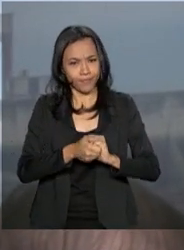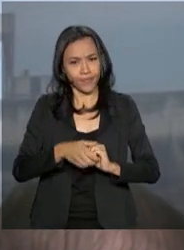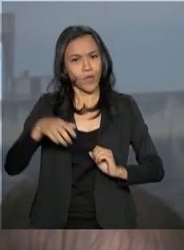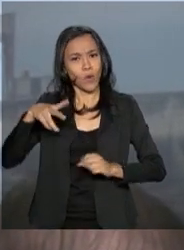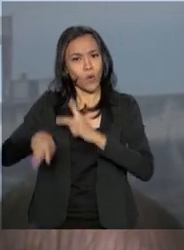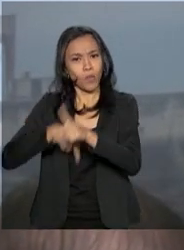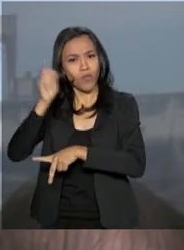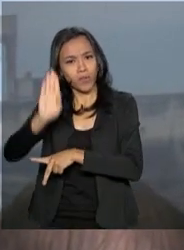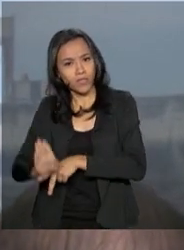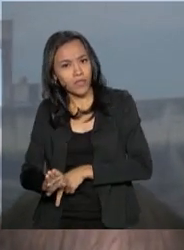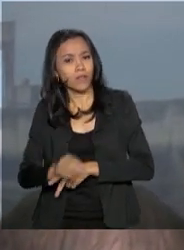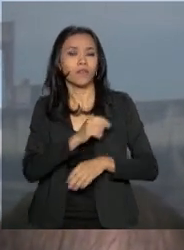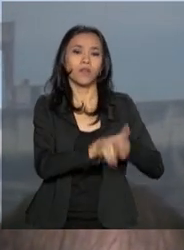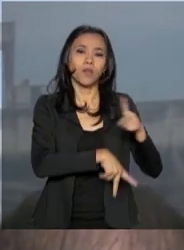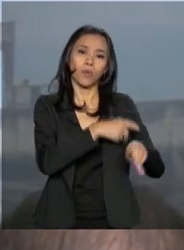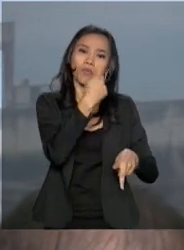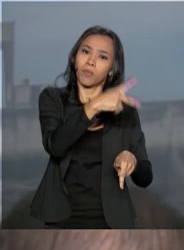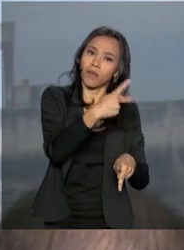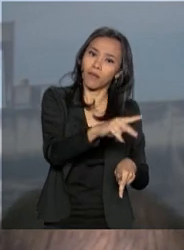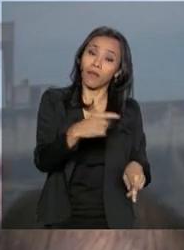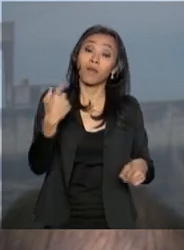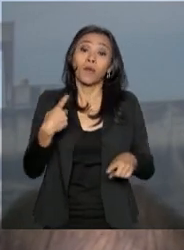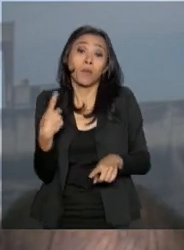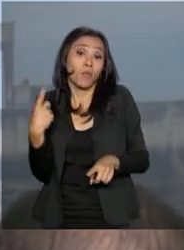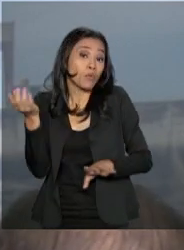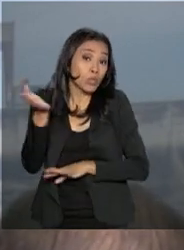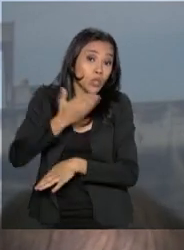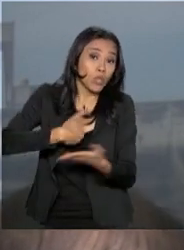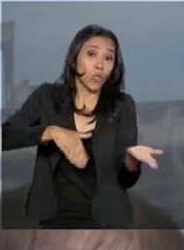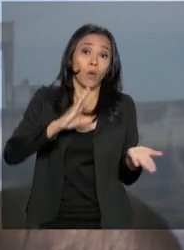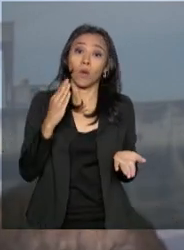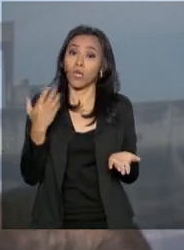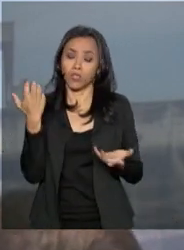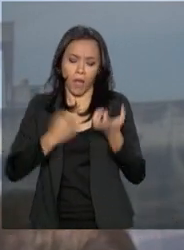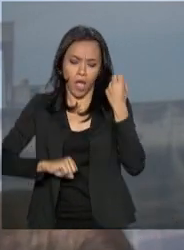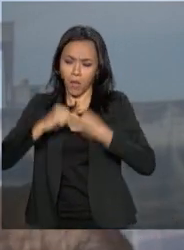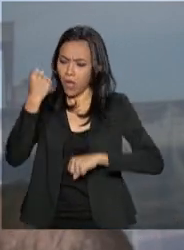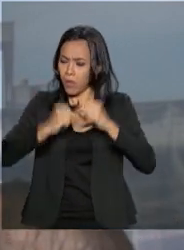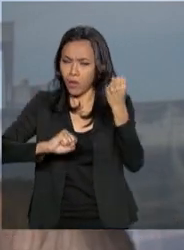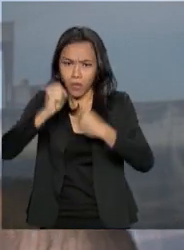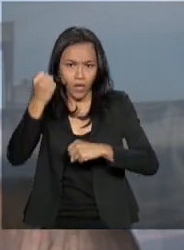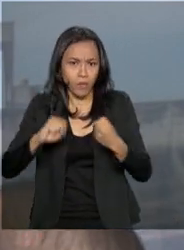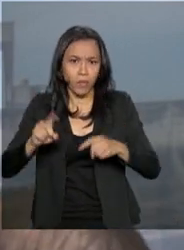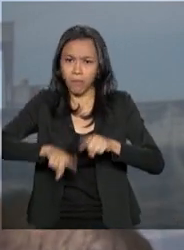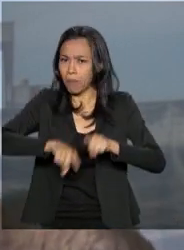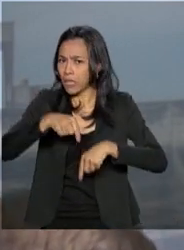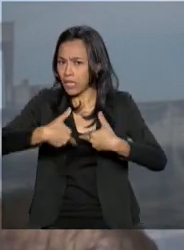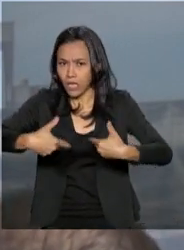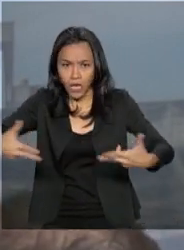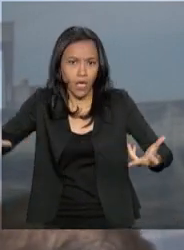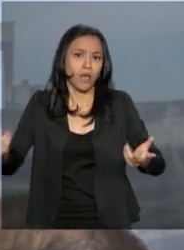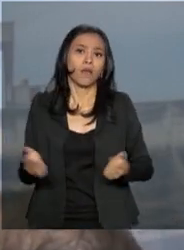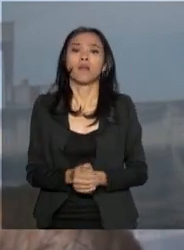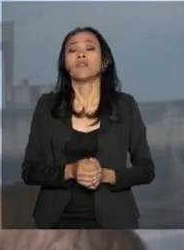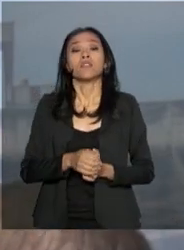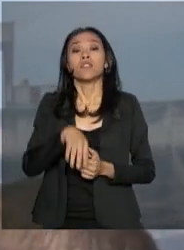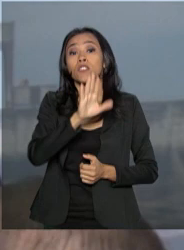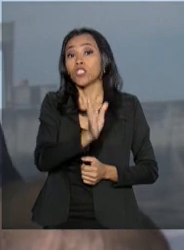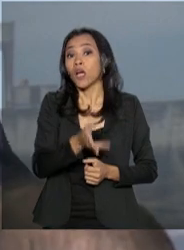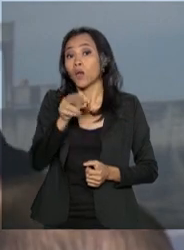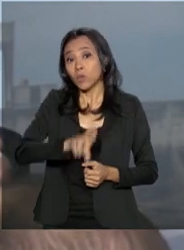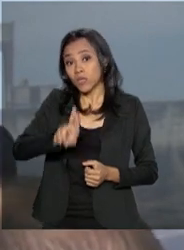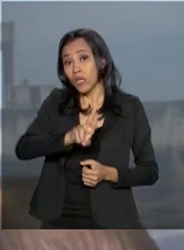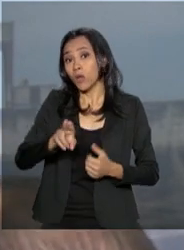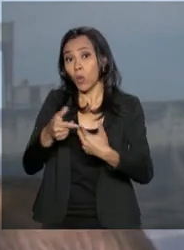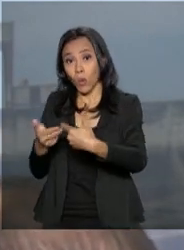e os paraguaios até pela troca de produção pela troca de brasileiros e paraguaios hora alguns no brasil